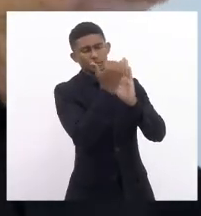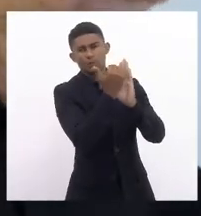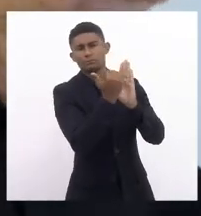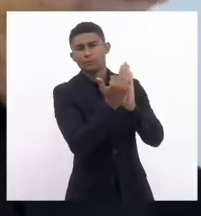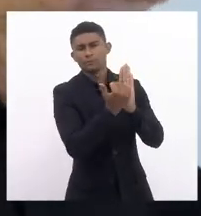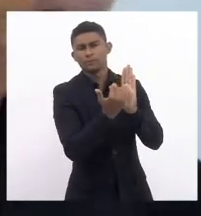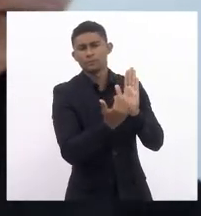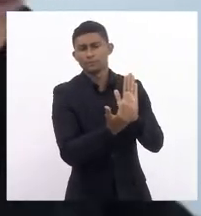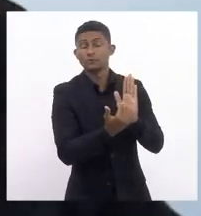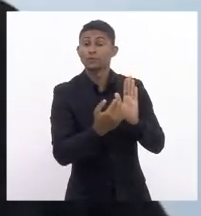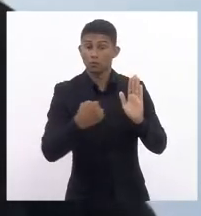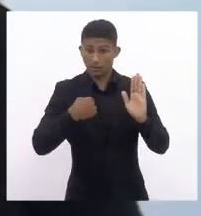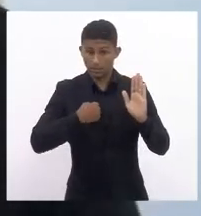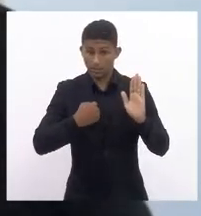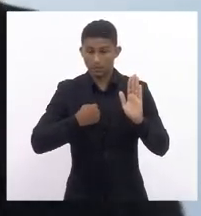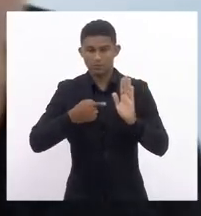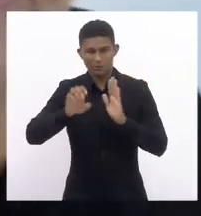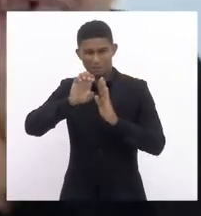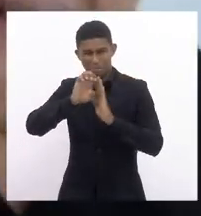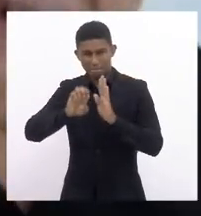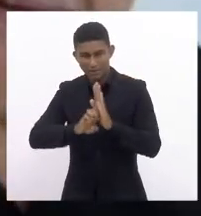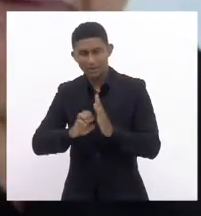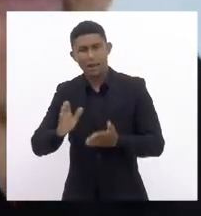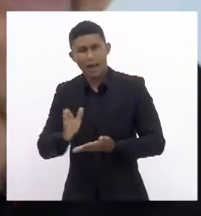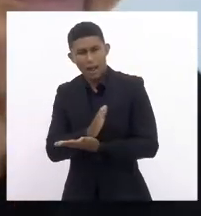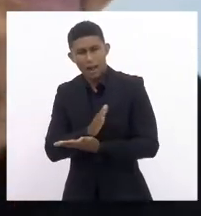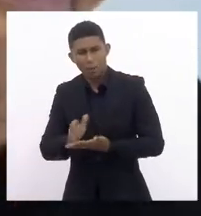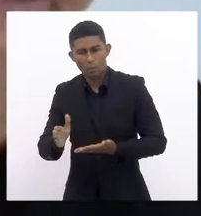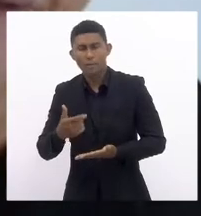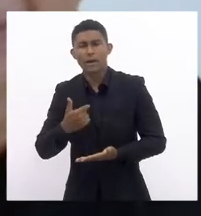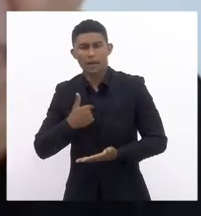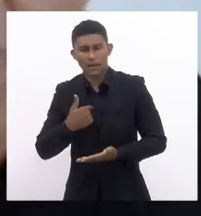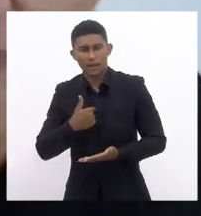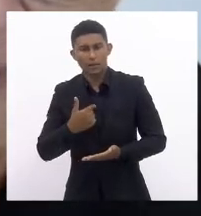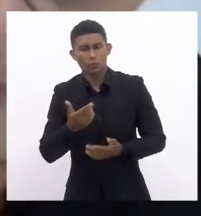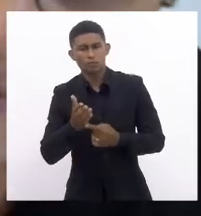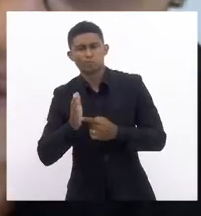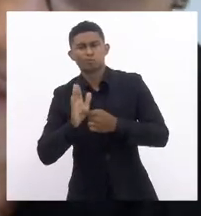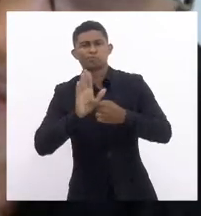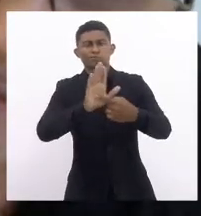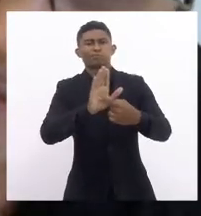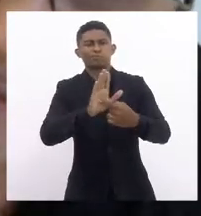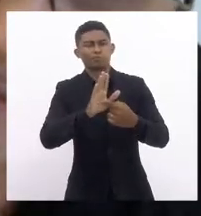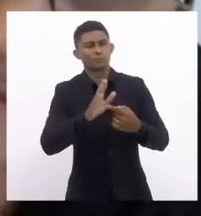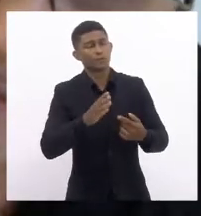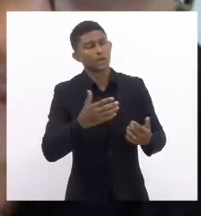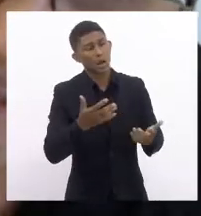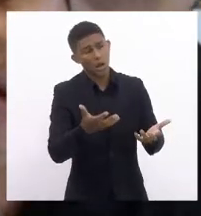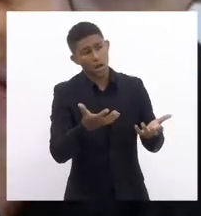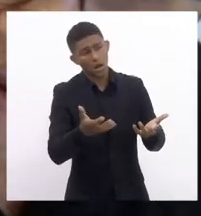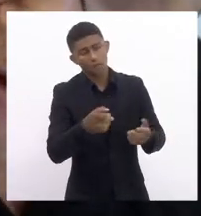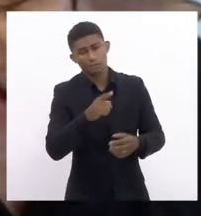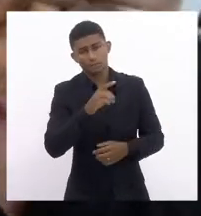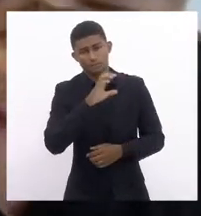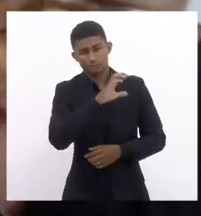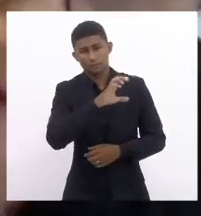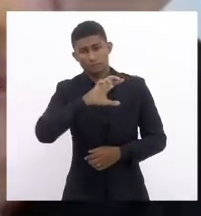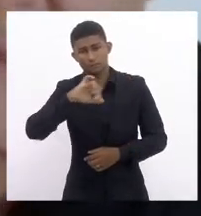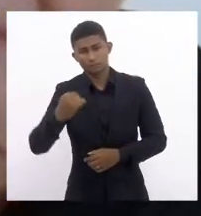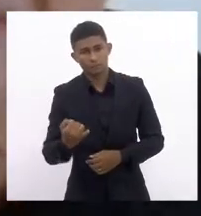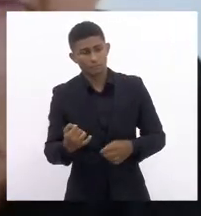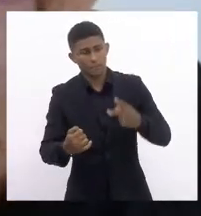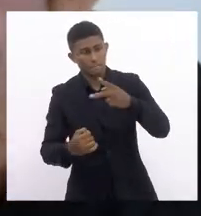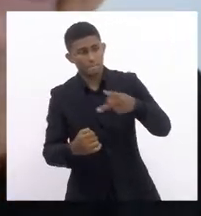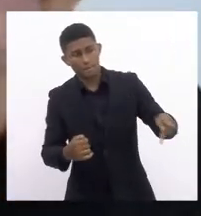apresentei algumas emendas que eu gostaria que o presidente da comissão, da CCJ,